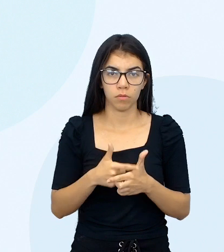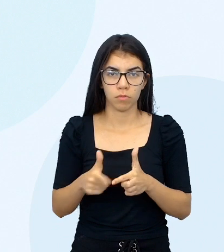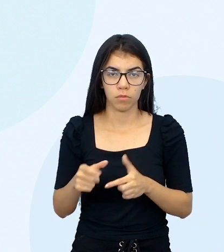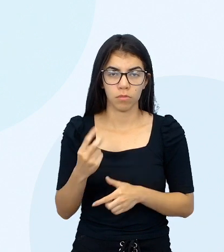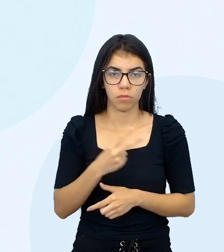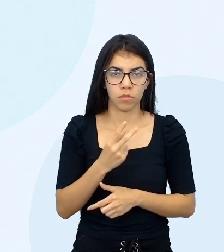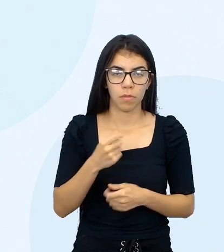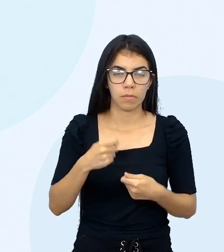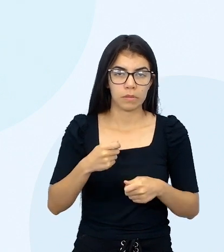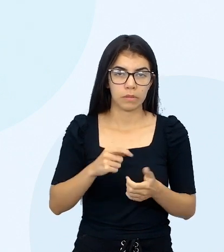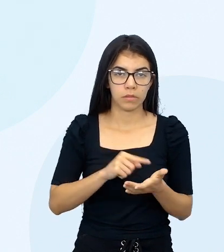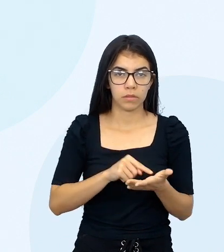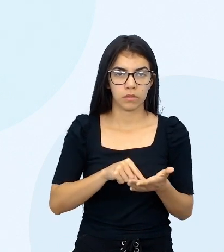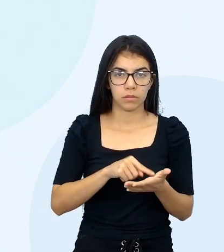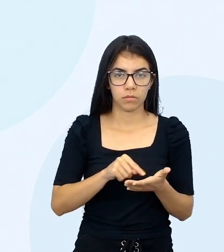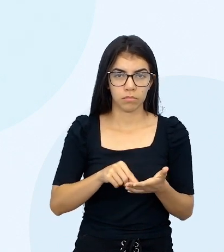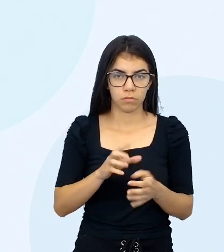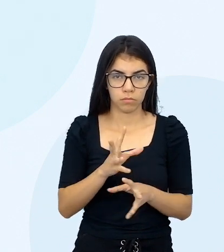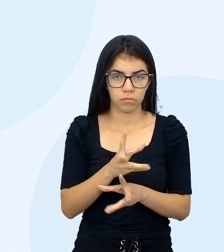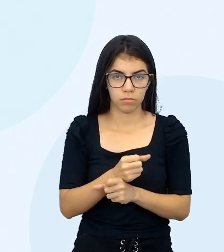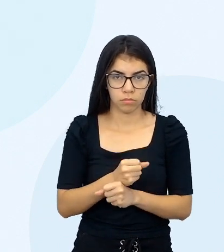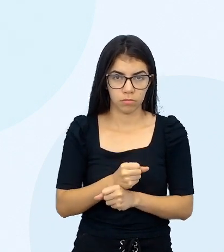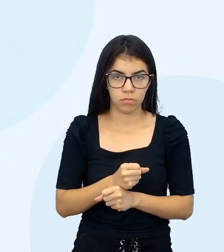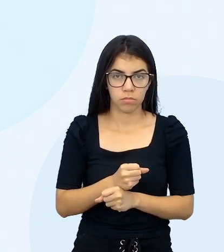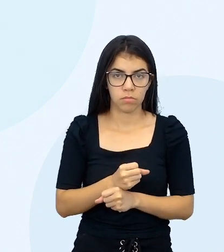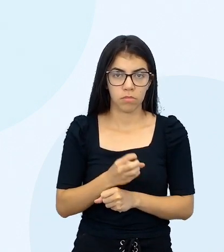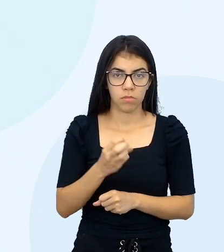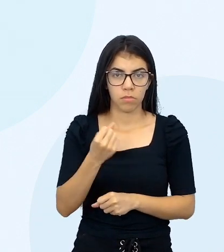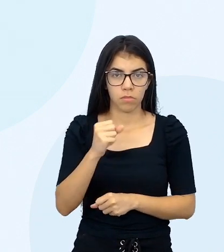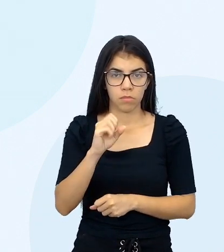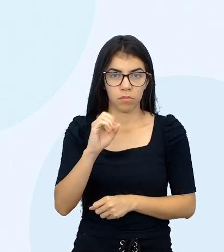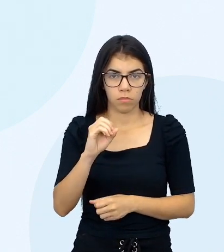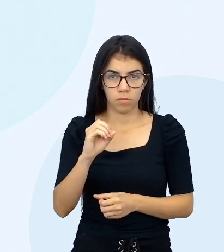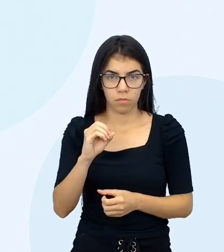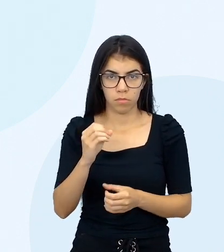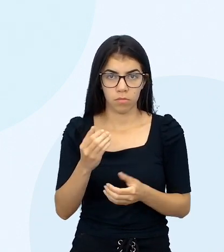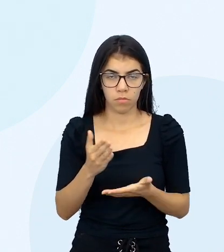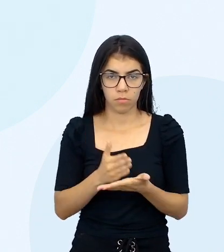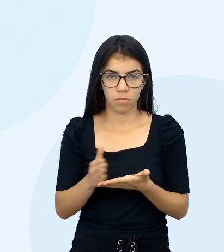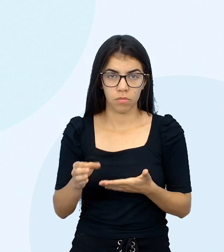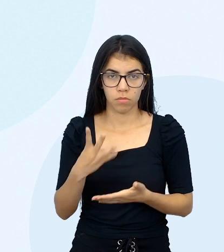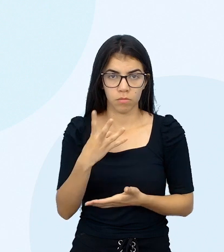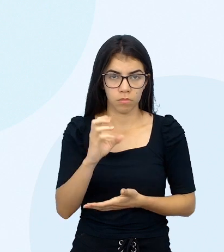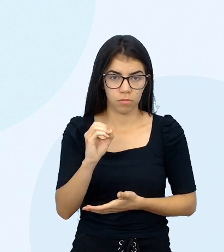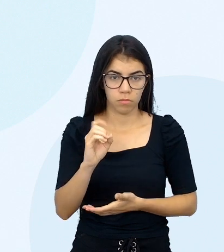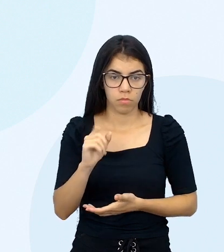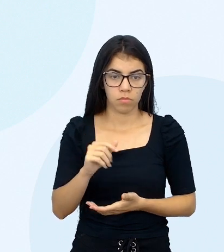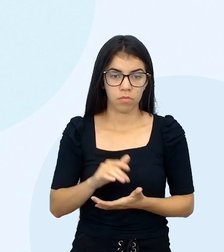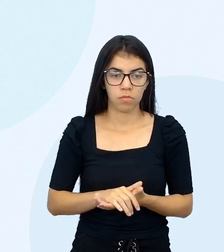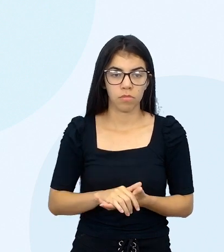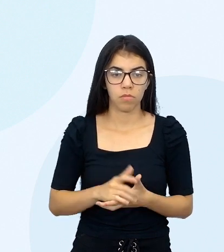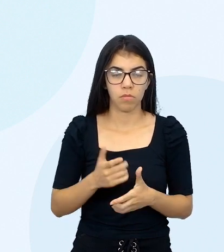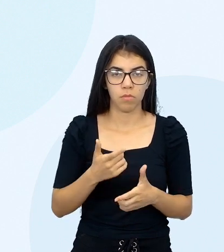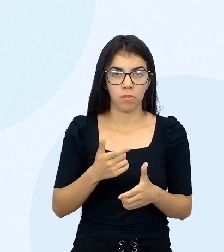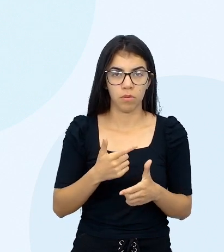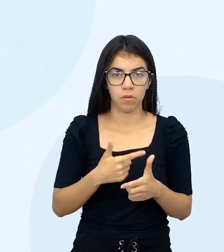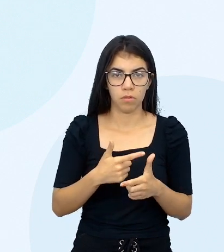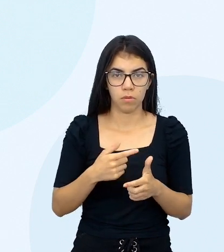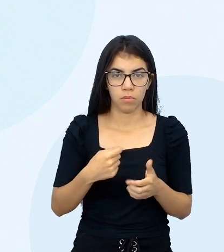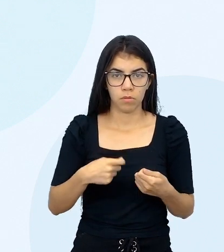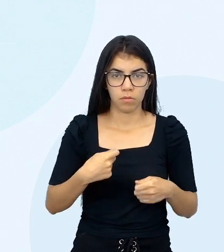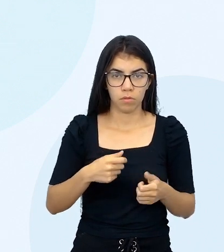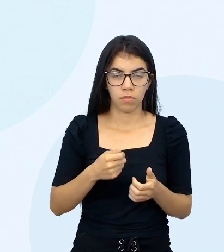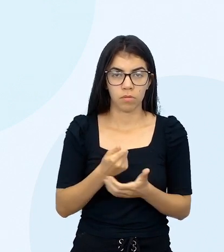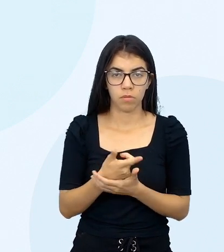precisa fazer a calculadora? Não. Quanto é metade de 80? 40, né? Então, 40 negativo no caso, porque a gente tem uma dívida dividida por 2, Certo. cada um fica com essa dívida.